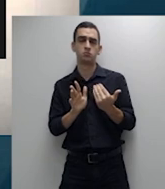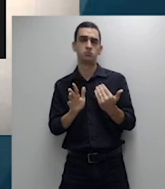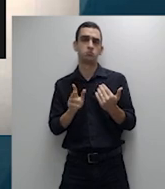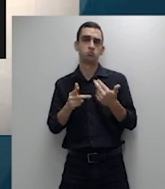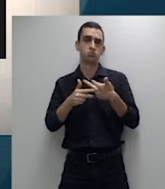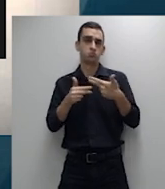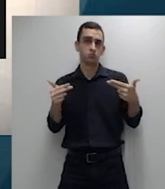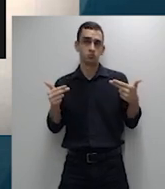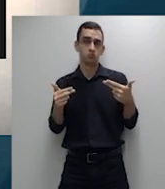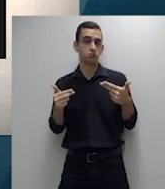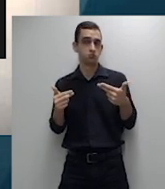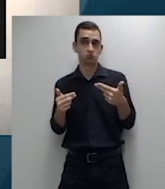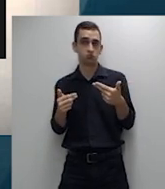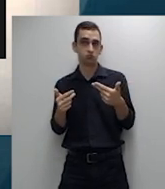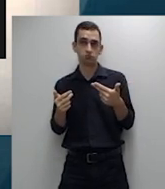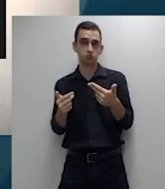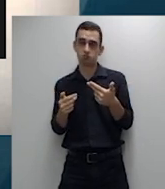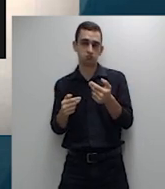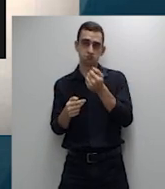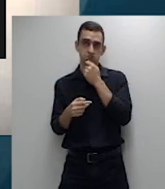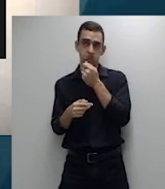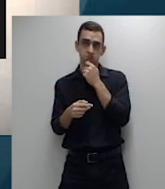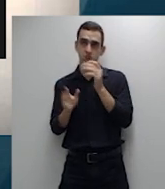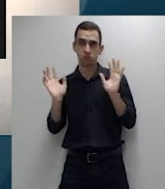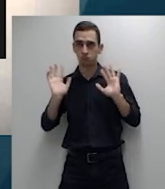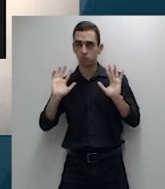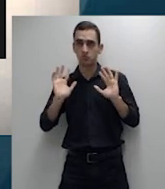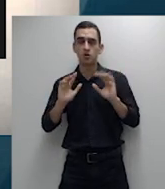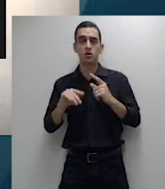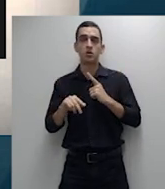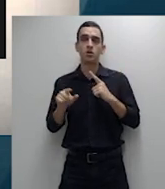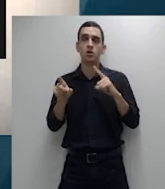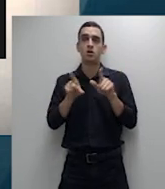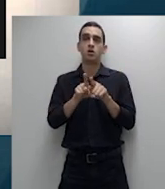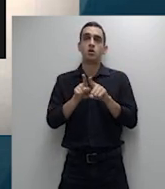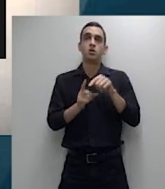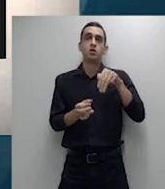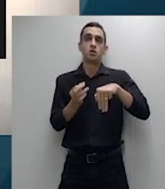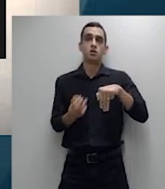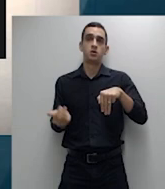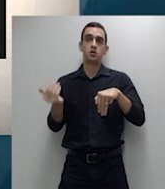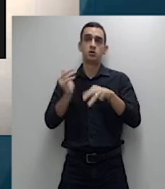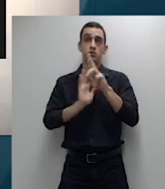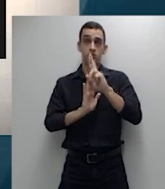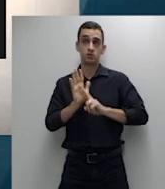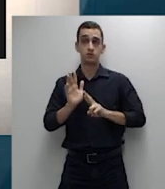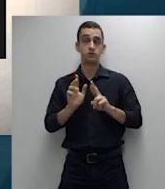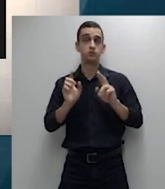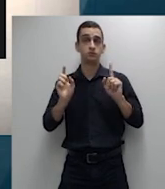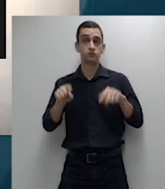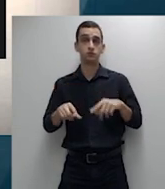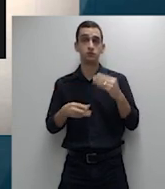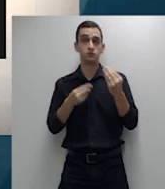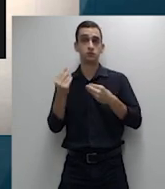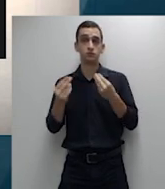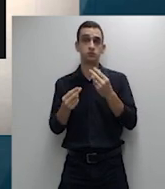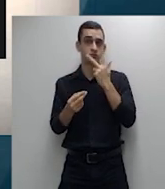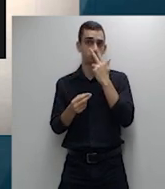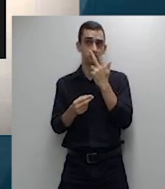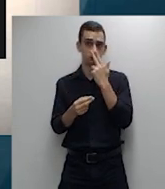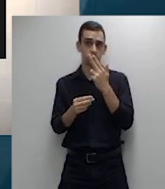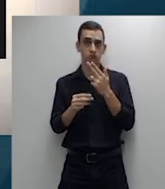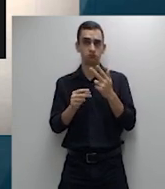propósito em algumas vezes atropelo voto do ministro Nossa mais apenas em optar pelo caminho do